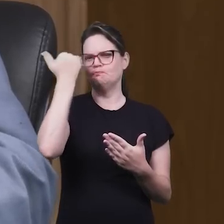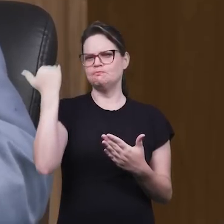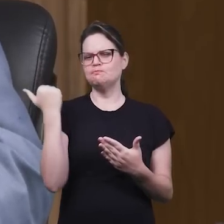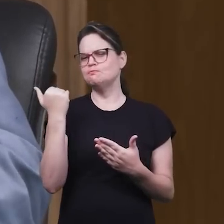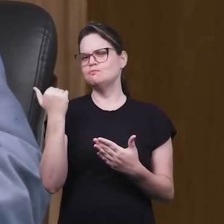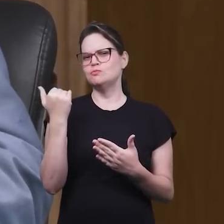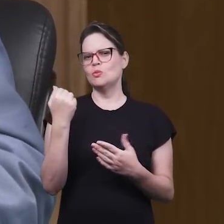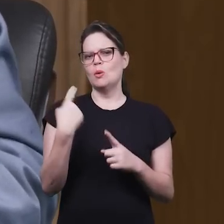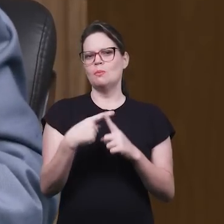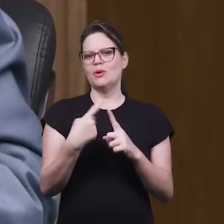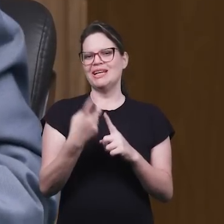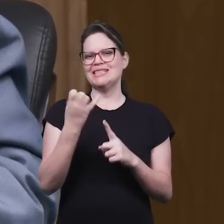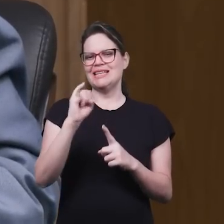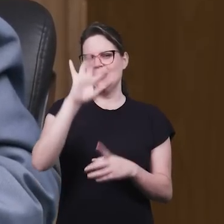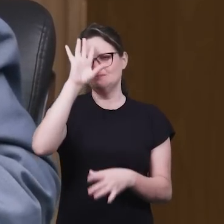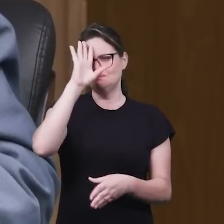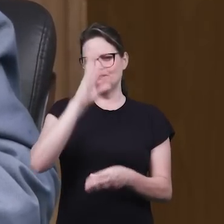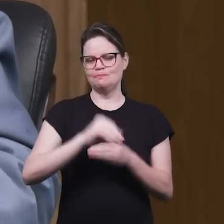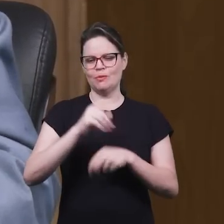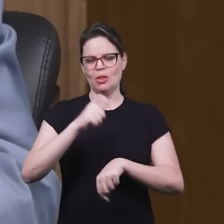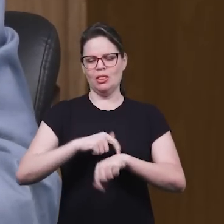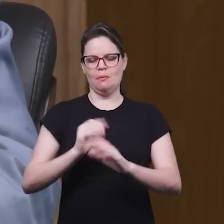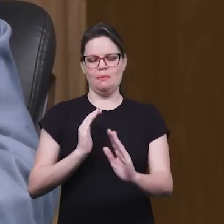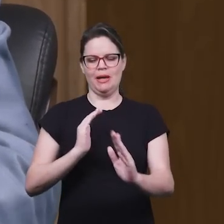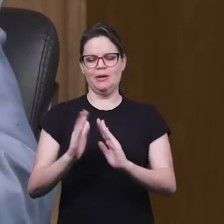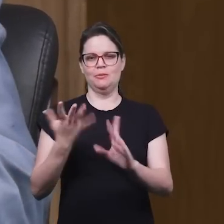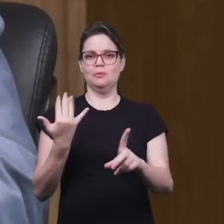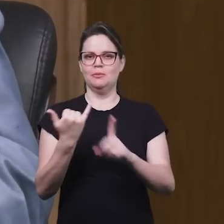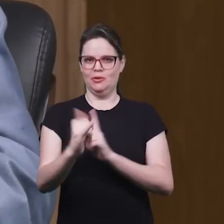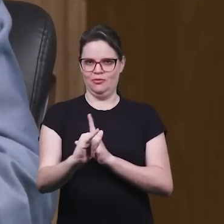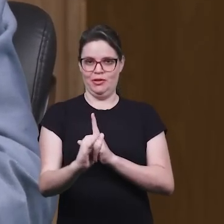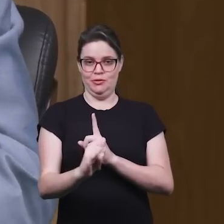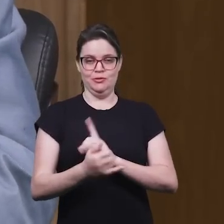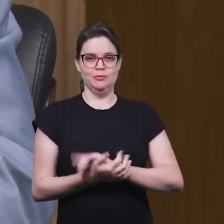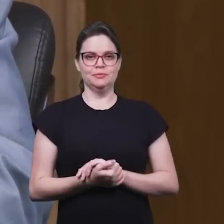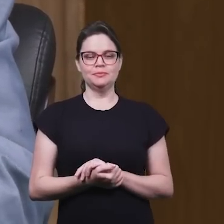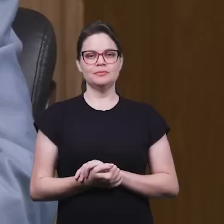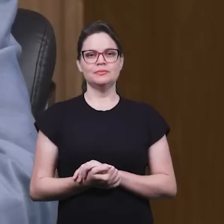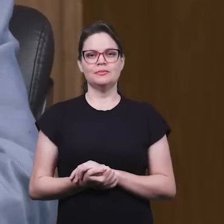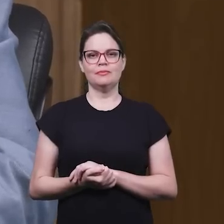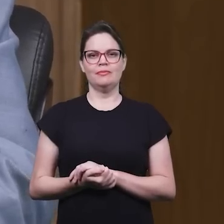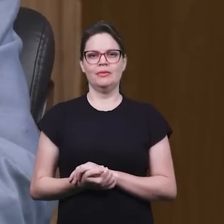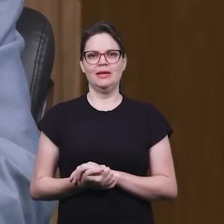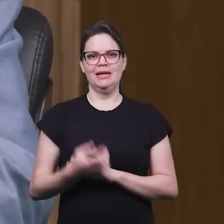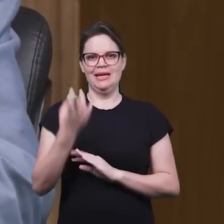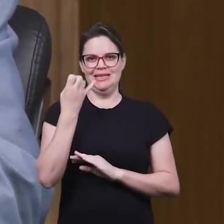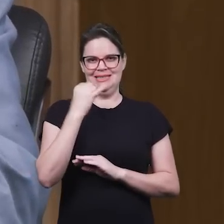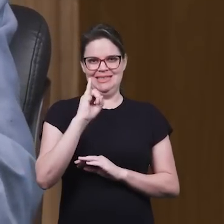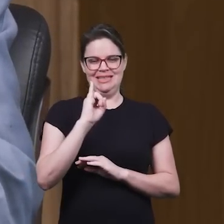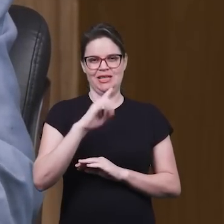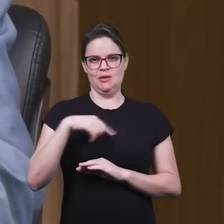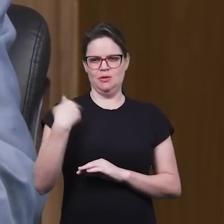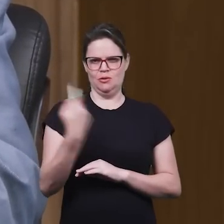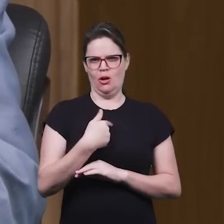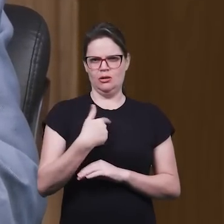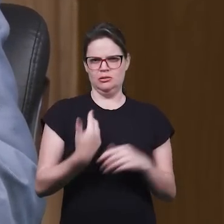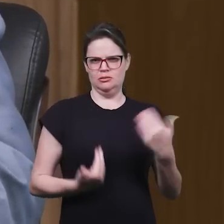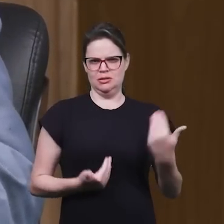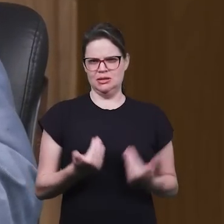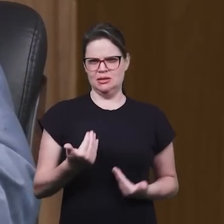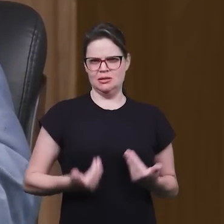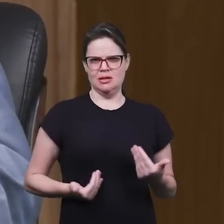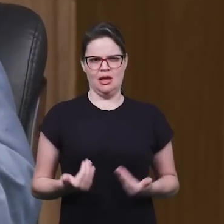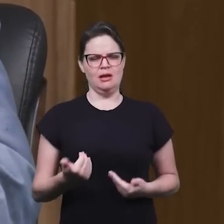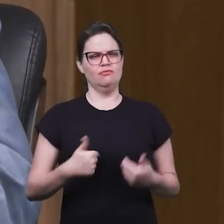usa o que é o profético. Quando ela diz aquilo que é da cabeça,